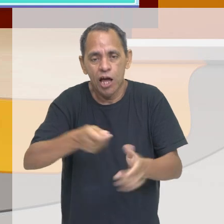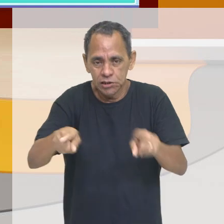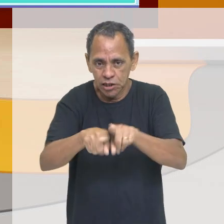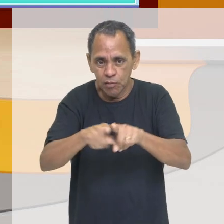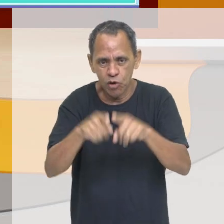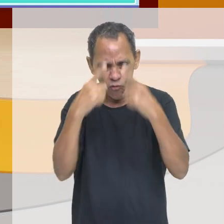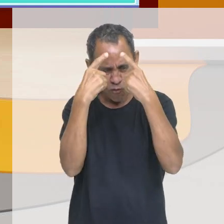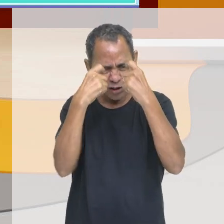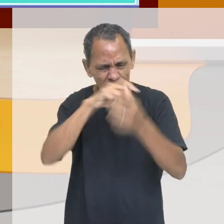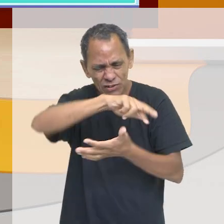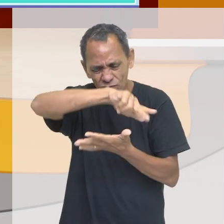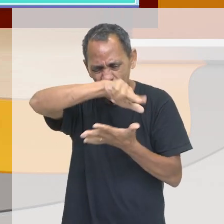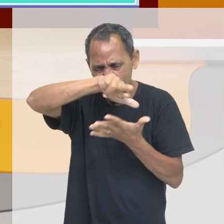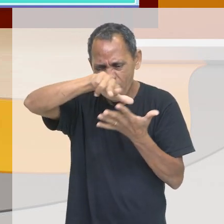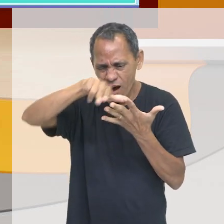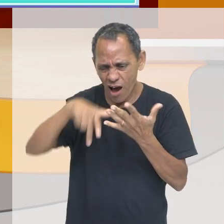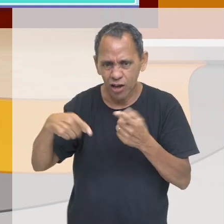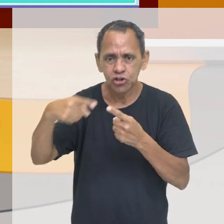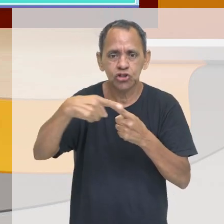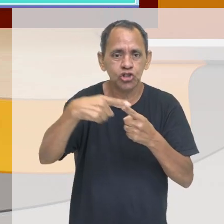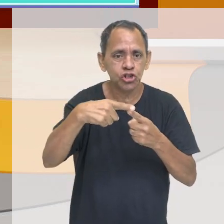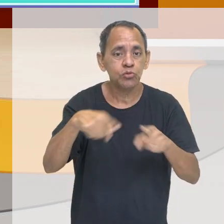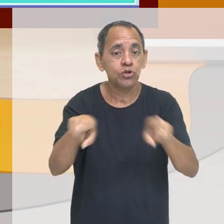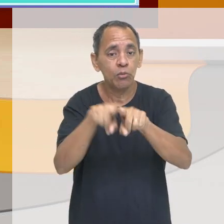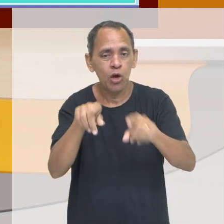região. Inclusive, gente, a matança de